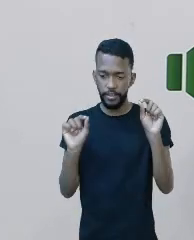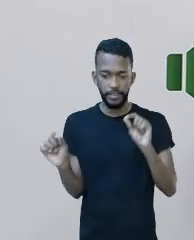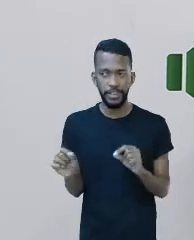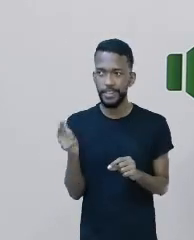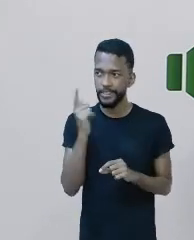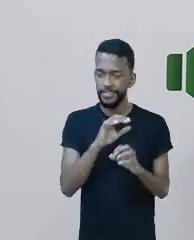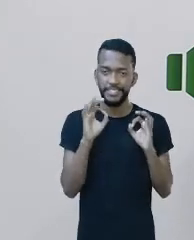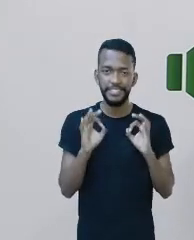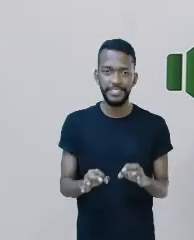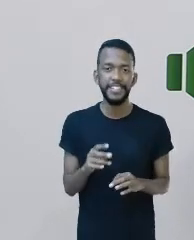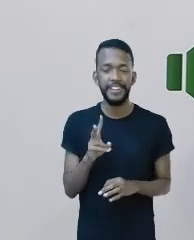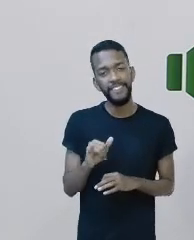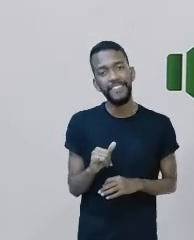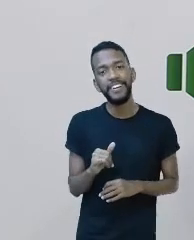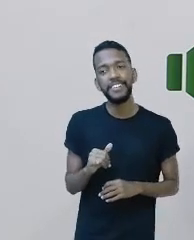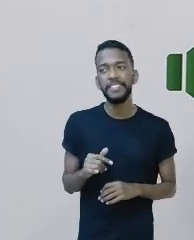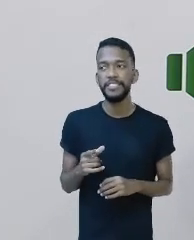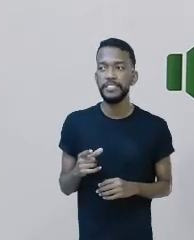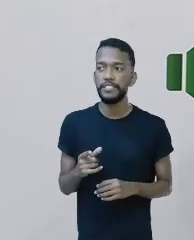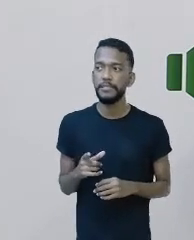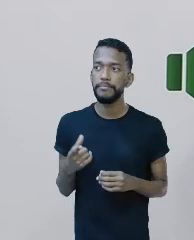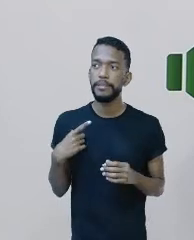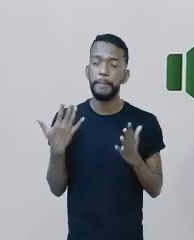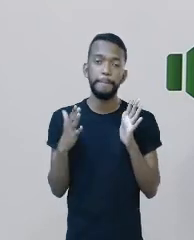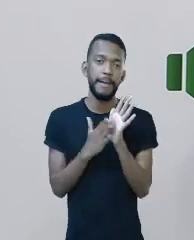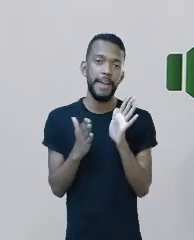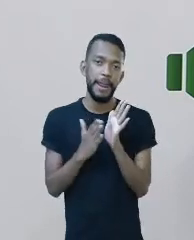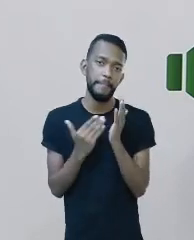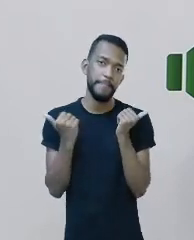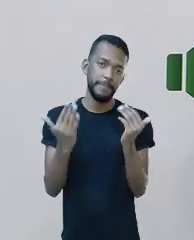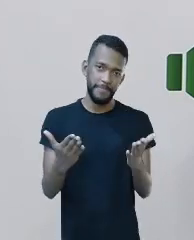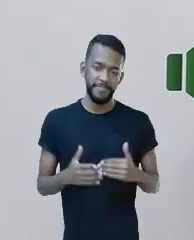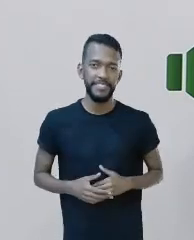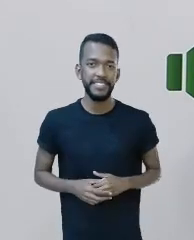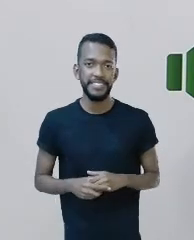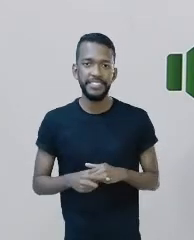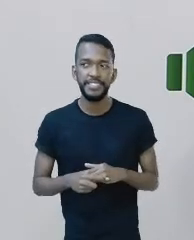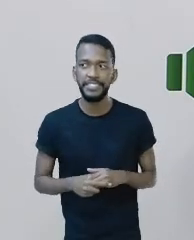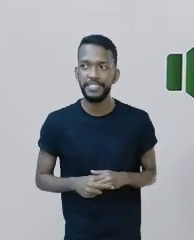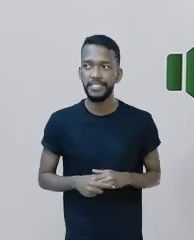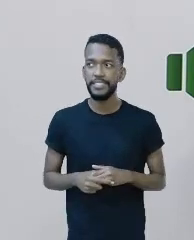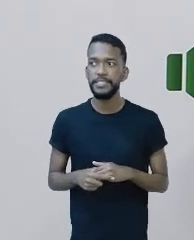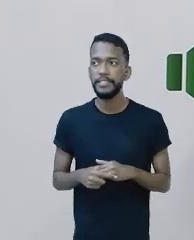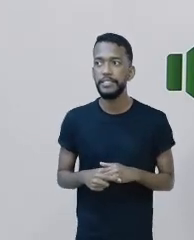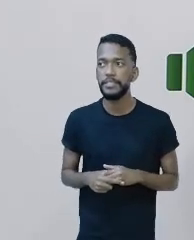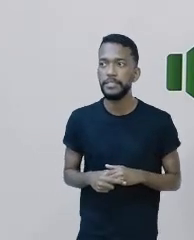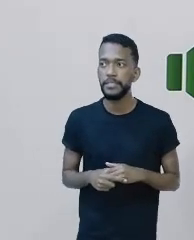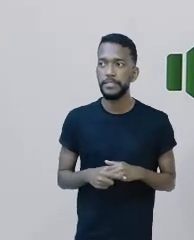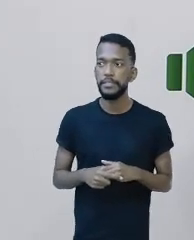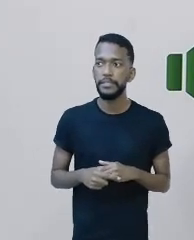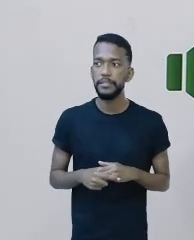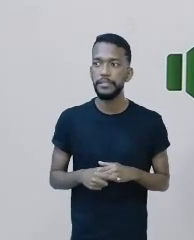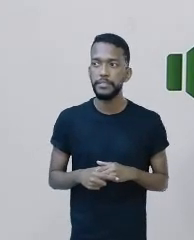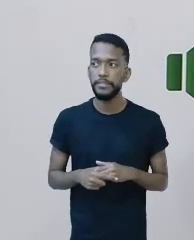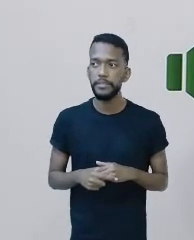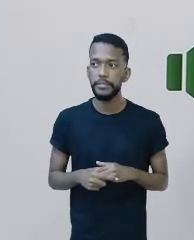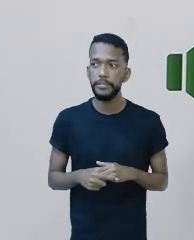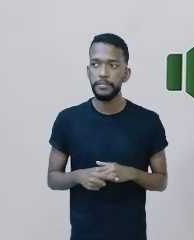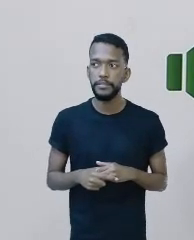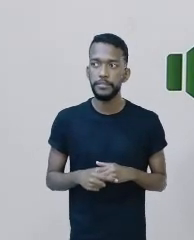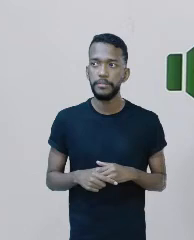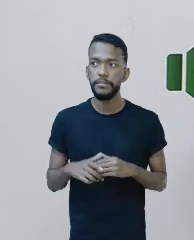números corretamente e vai aí o nosso parabéns para vocês. Bem, gente, então,